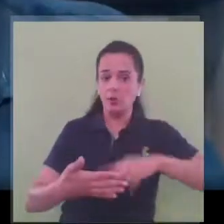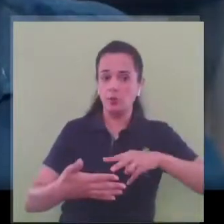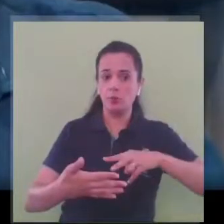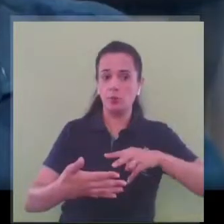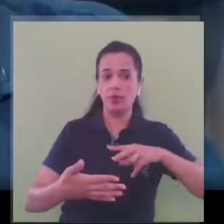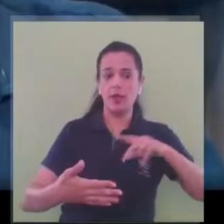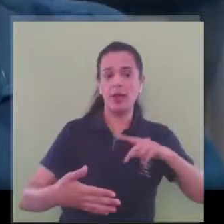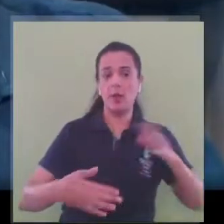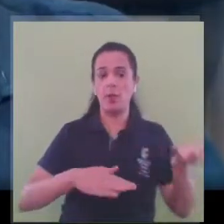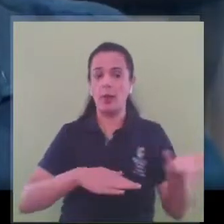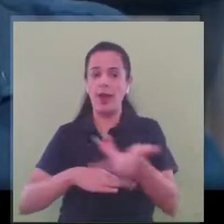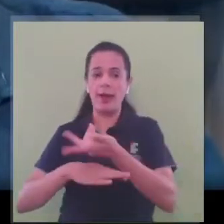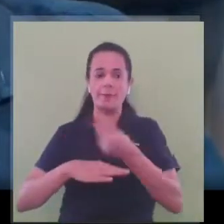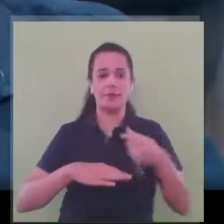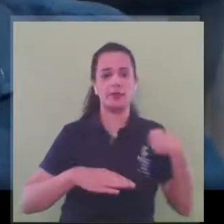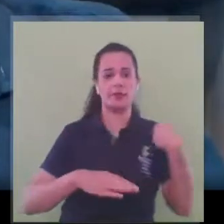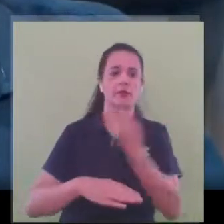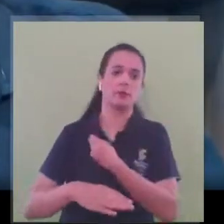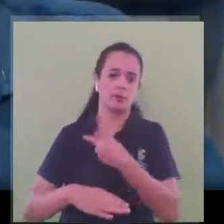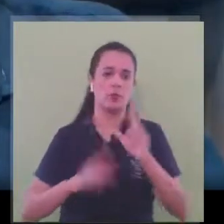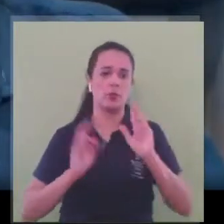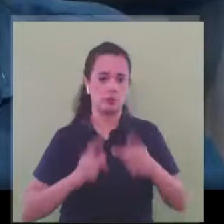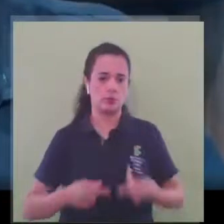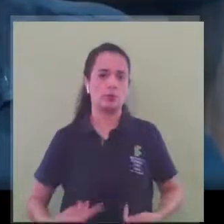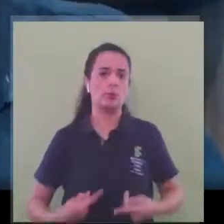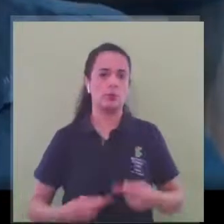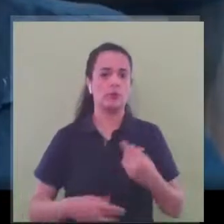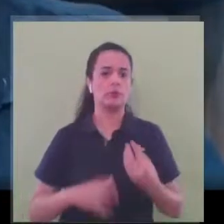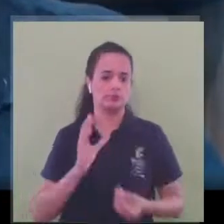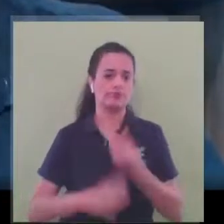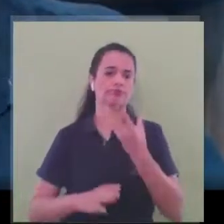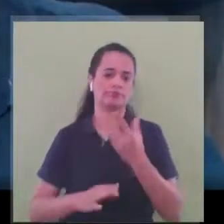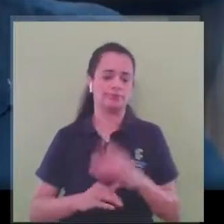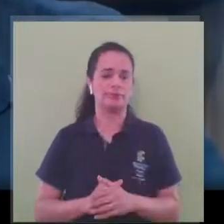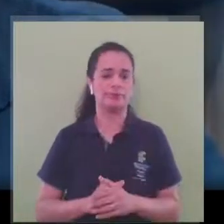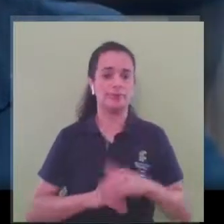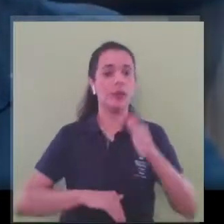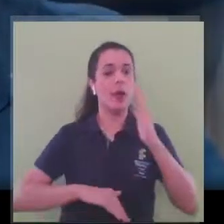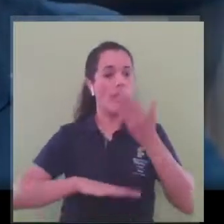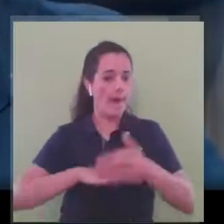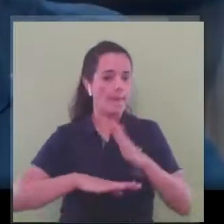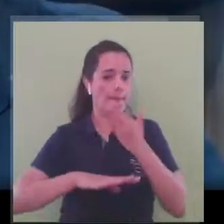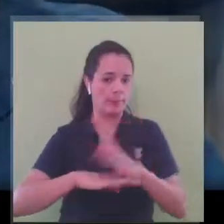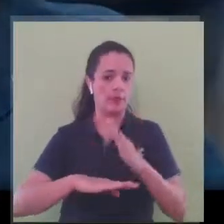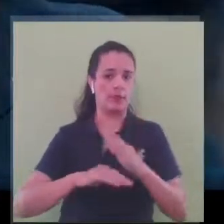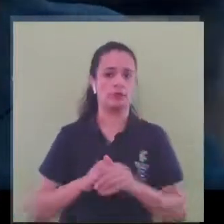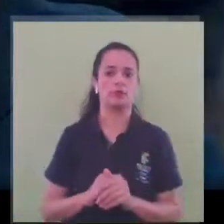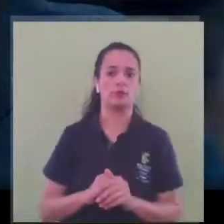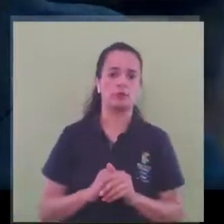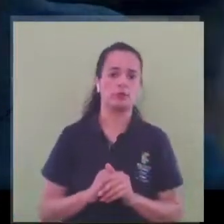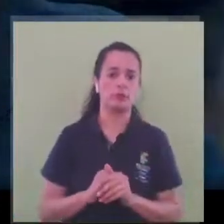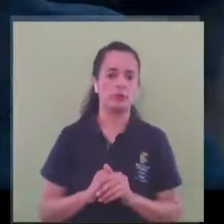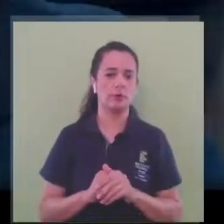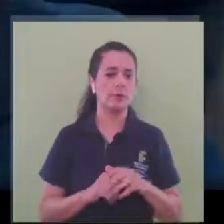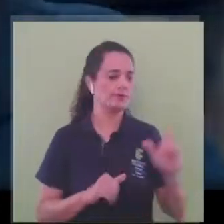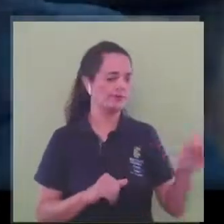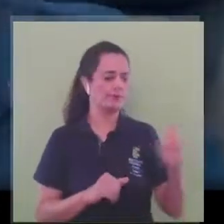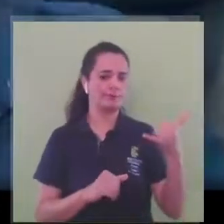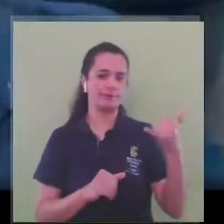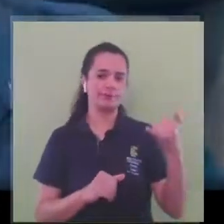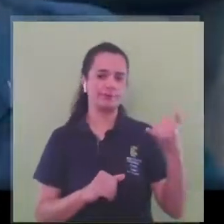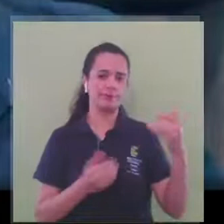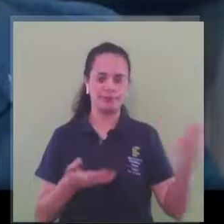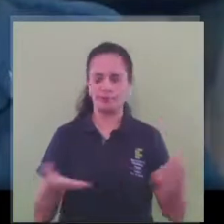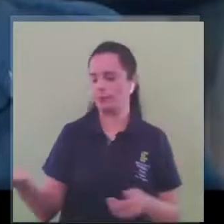habilidade. Então, ela exige prática, propriamente. Então, a prática que você vai ter é pegar a caneta, pegar o papel